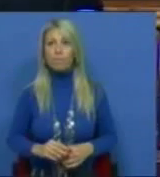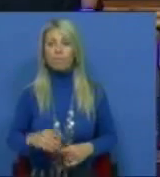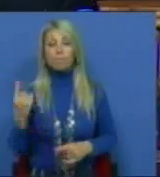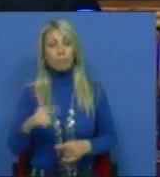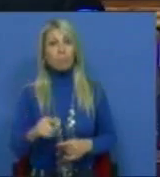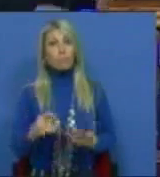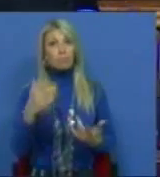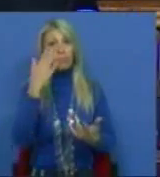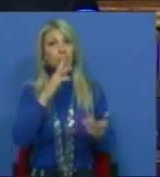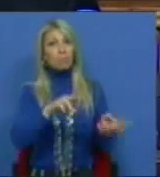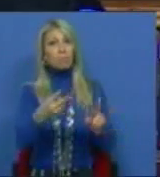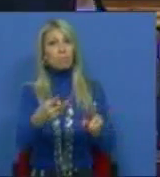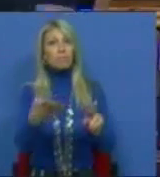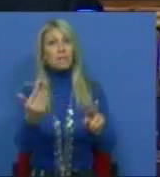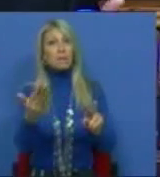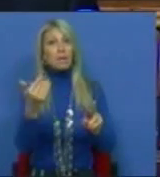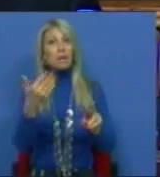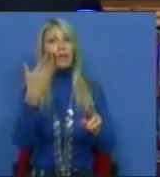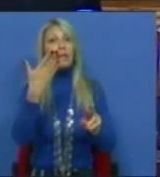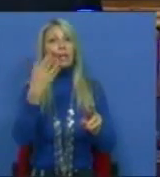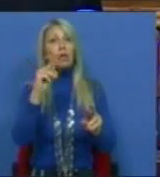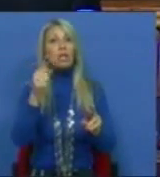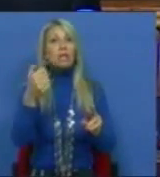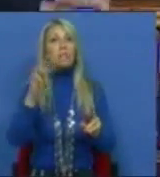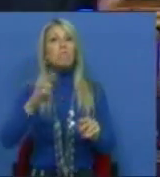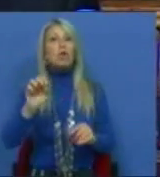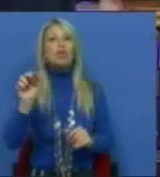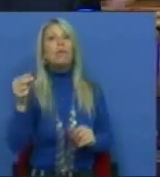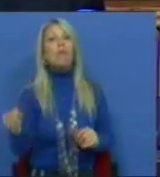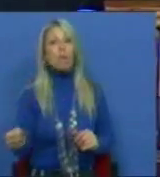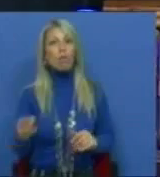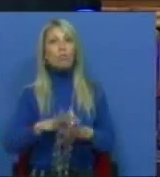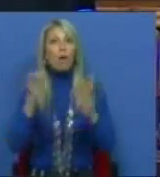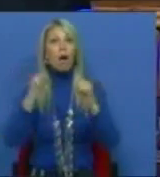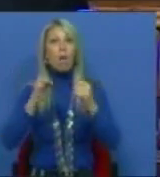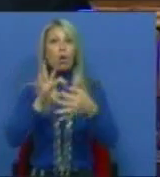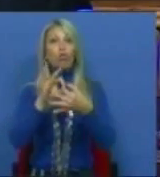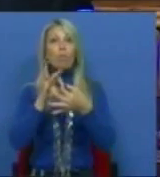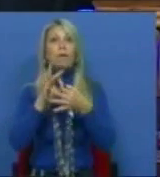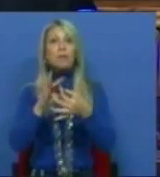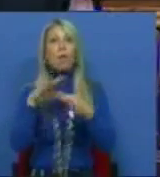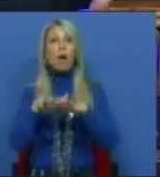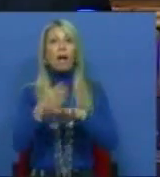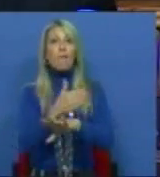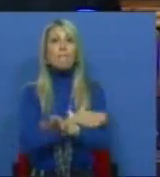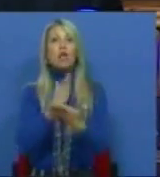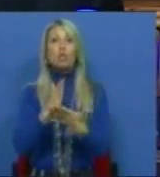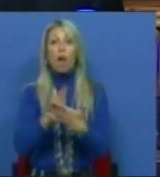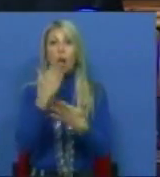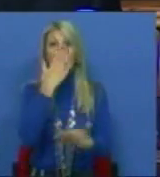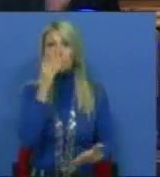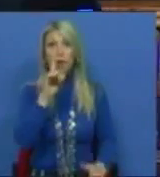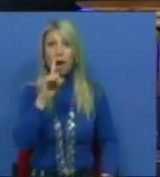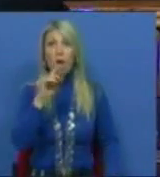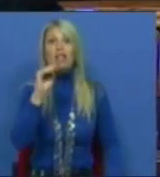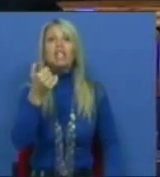há falta de transferência para as autarquias no valor de 35 milhões de euros em termos dos acordos de cooperação da rede pré-escolar? Se não são 35